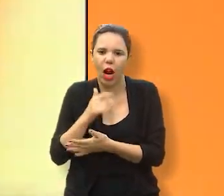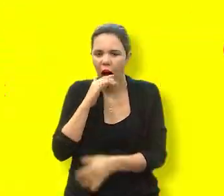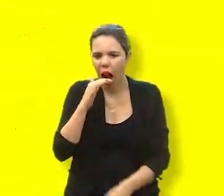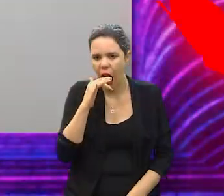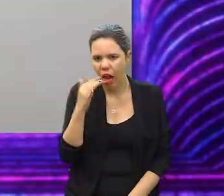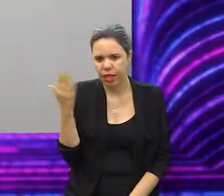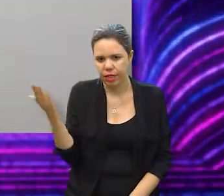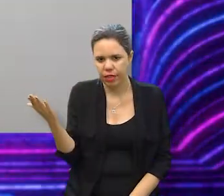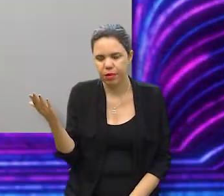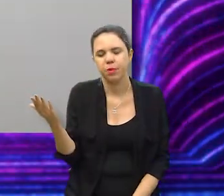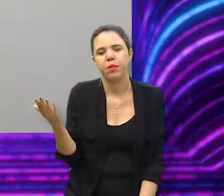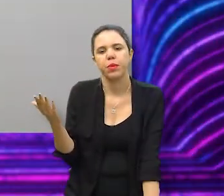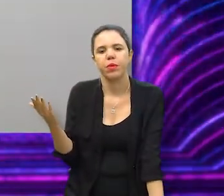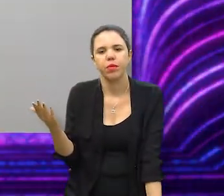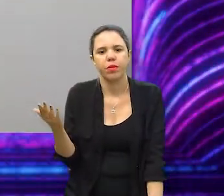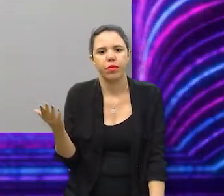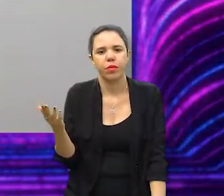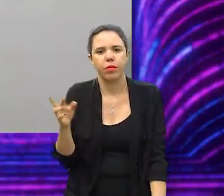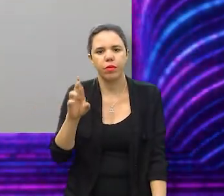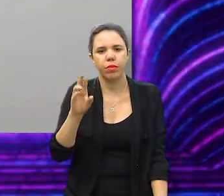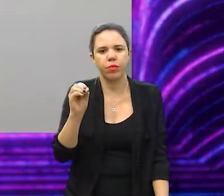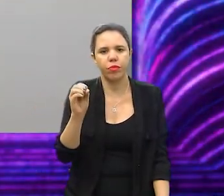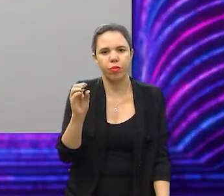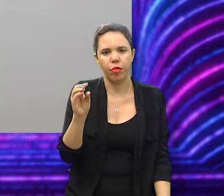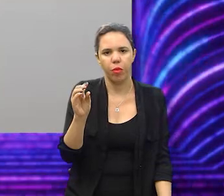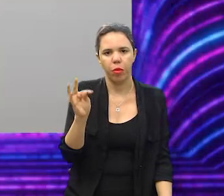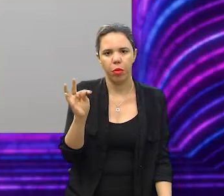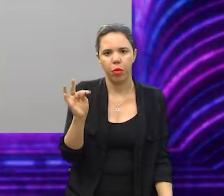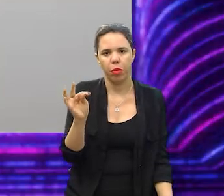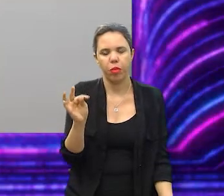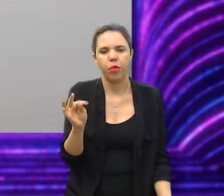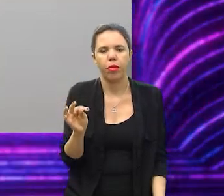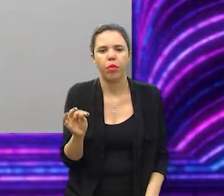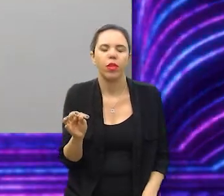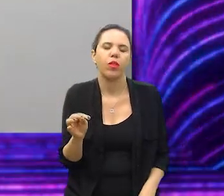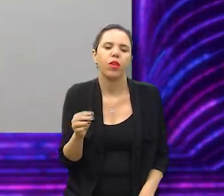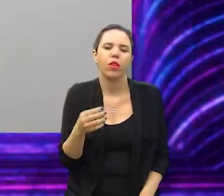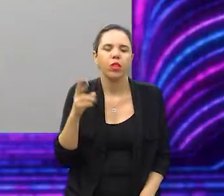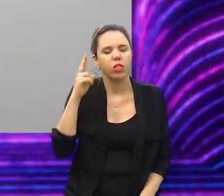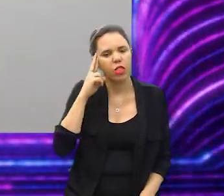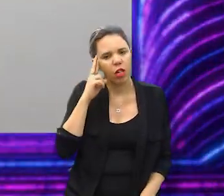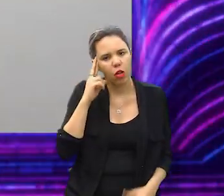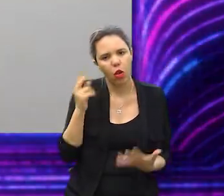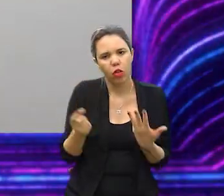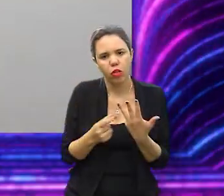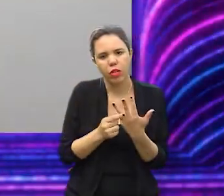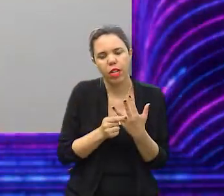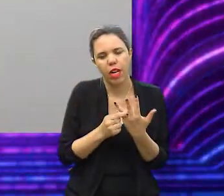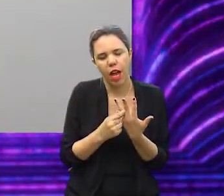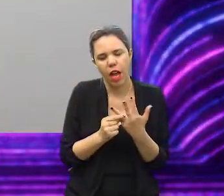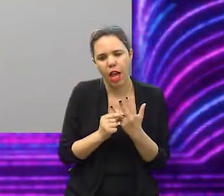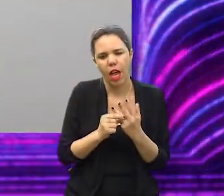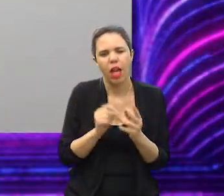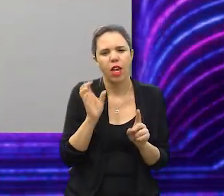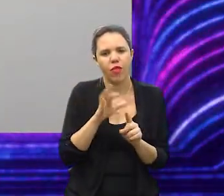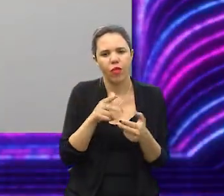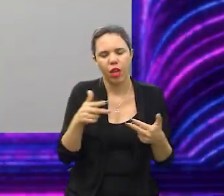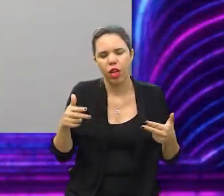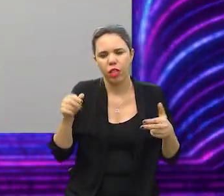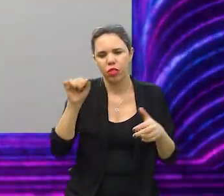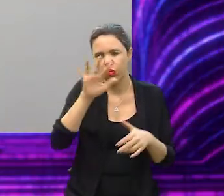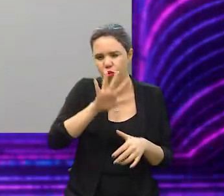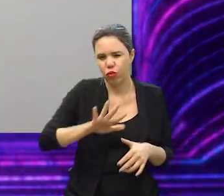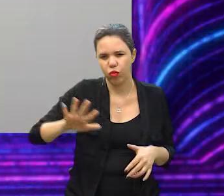jogo. E também o Hobbit, né? O Senhor dos Anéis, a influência de Tolkien para esse